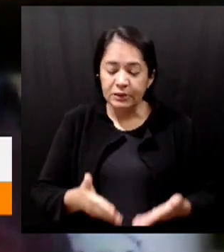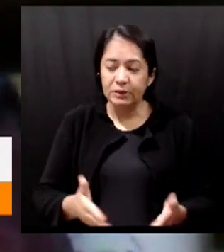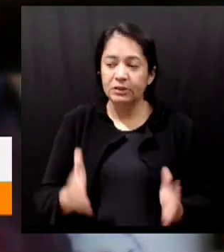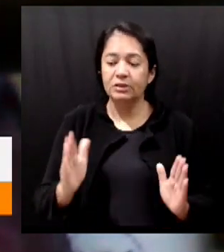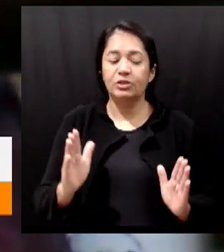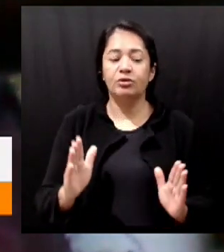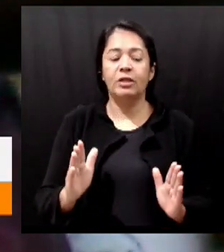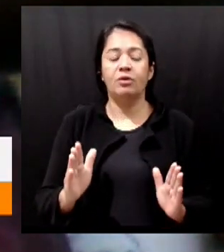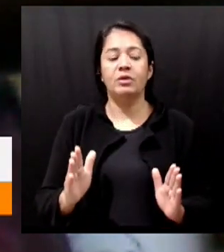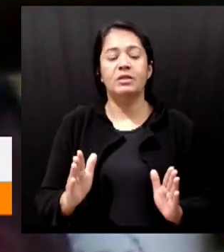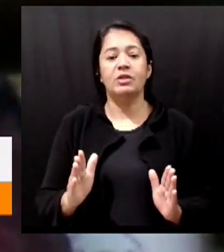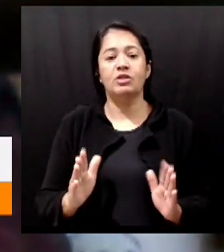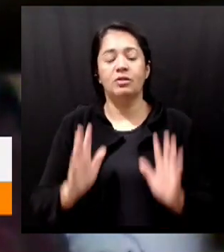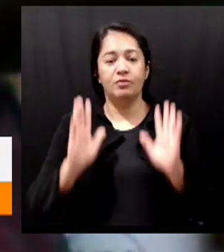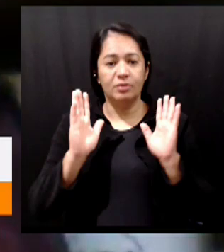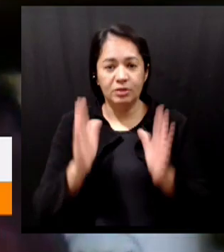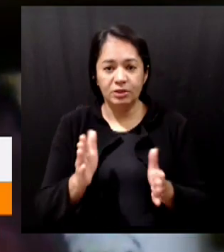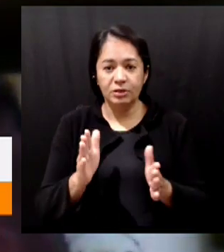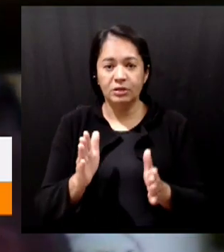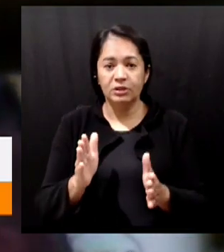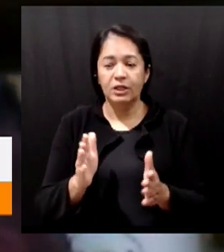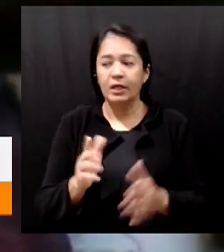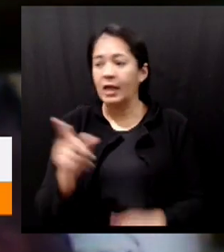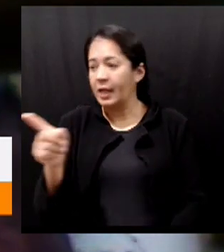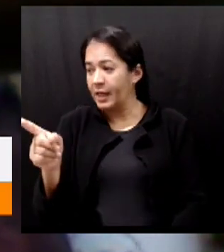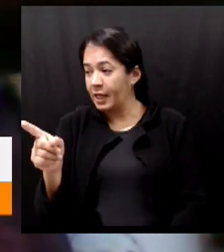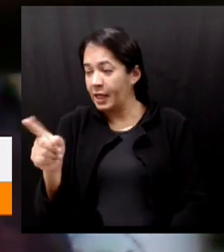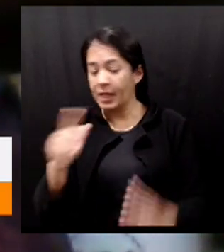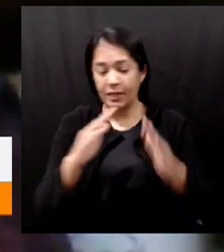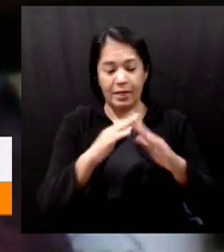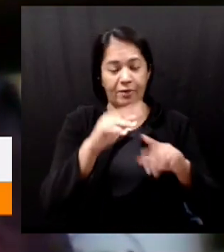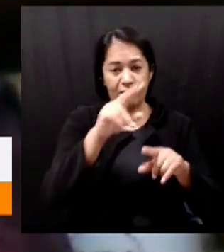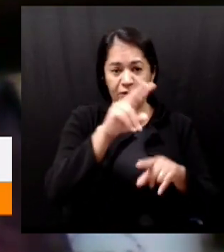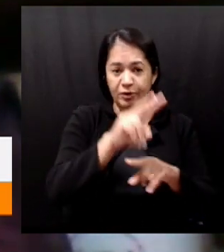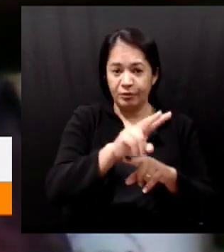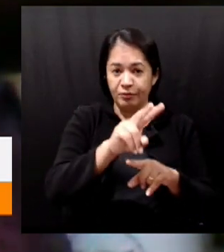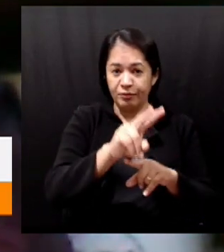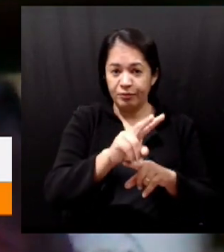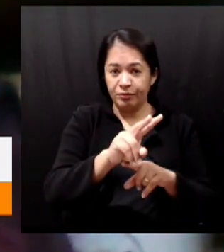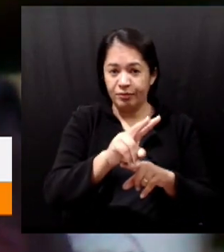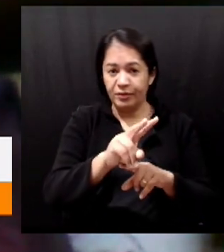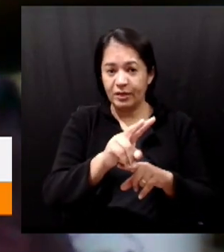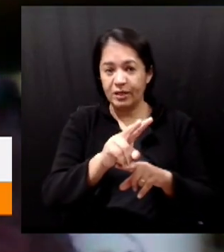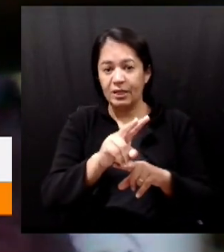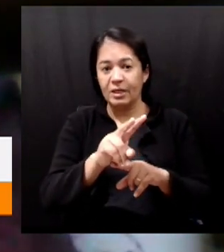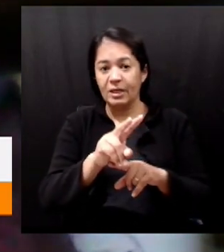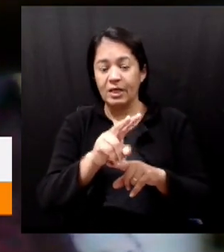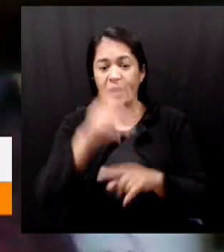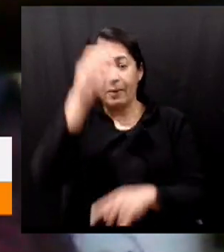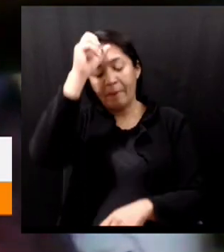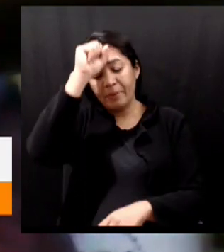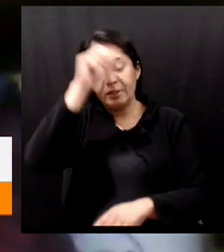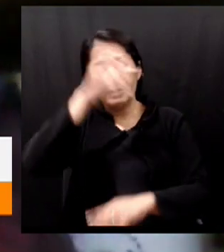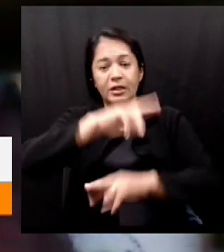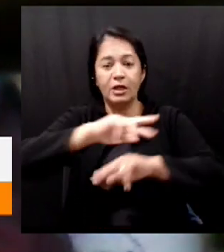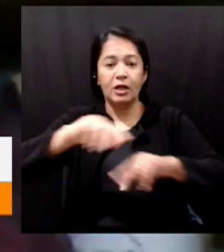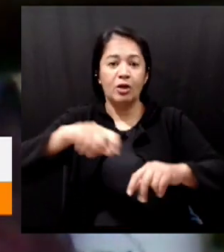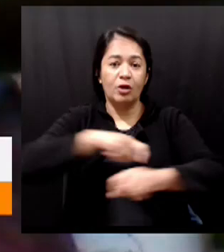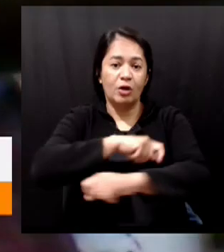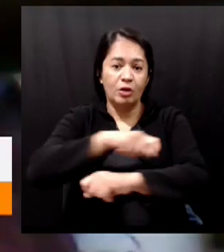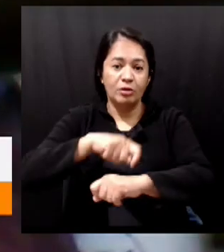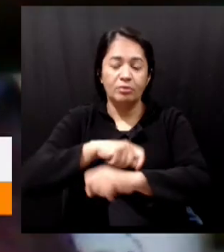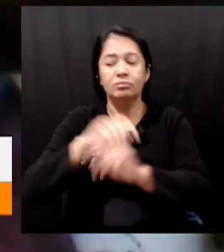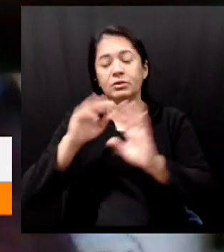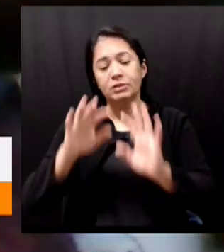considerada aquela que vai cuidar da casa, as prendas domésticas, né? E assim, a gente